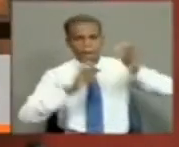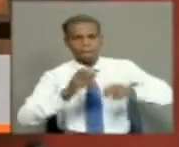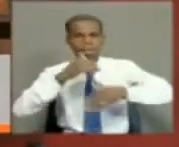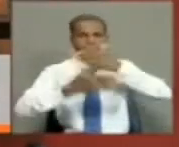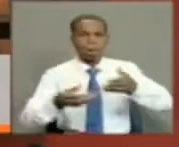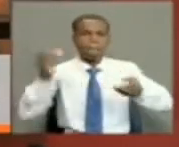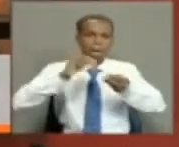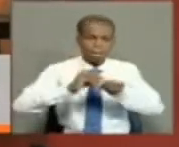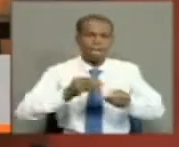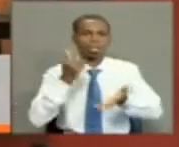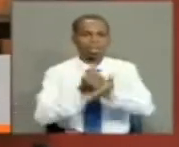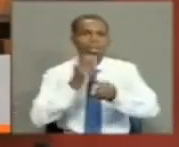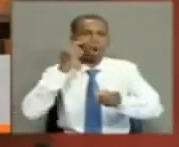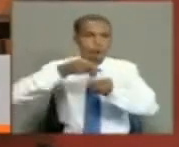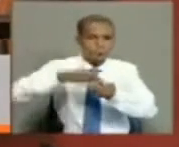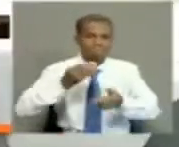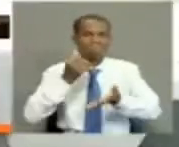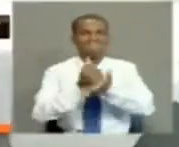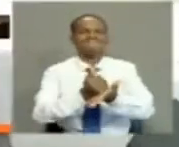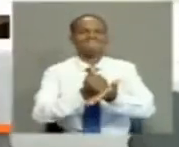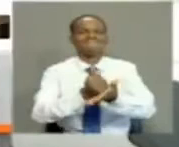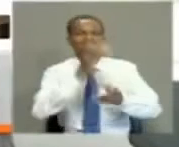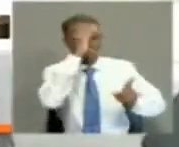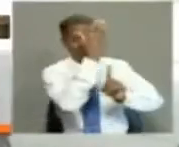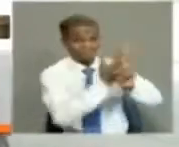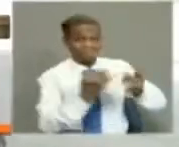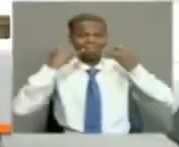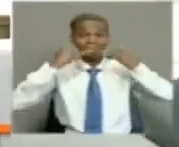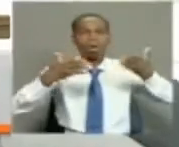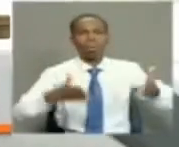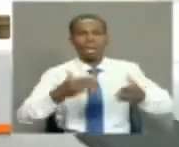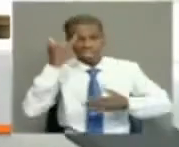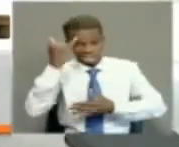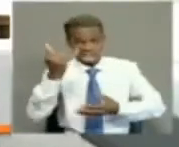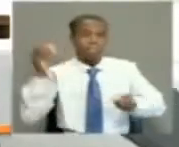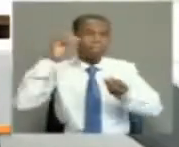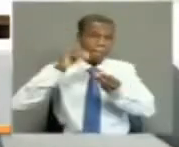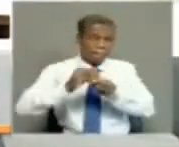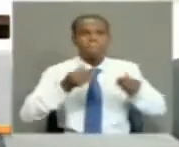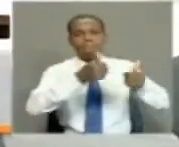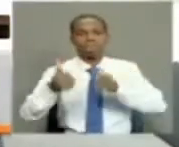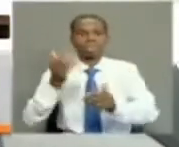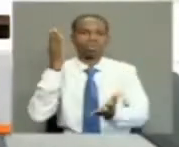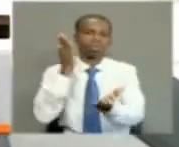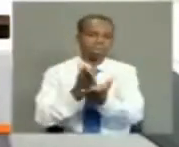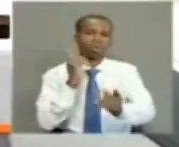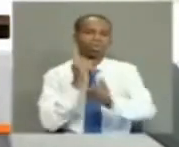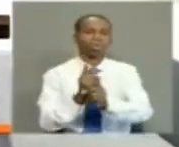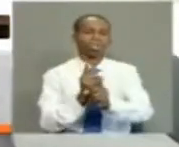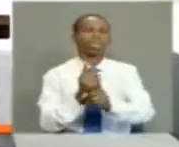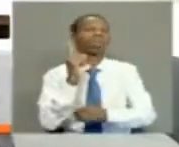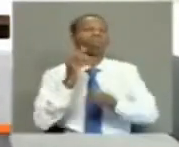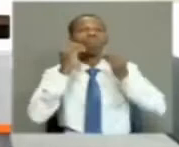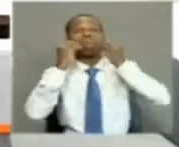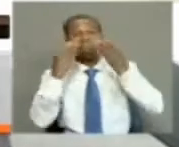a produção do combustível. Vamos encontrar uma solução mais viável. Qual é a solução mais viável para podermos dar o destino mais